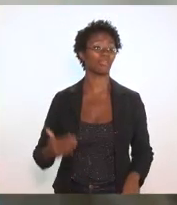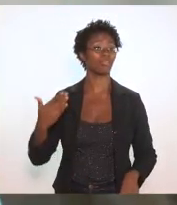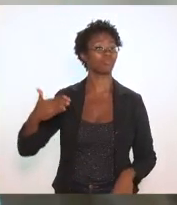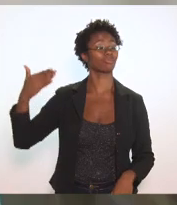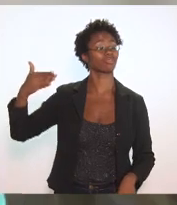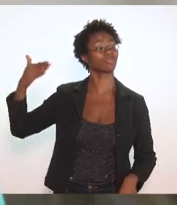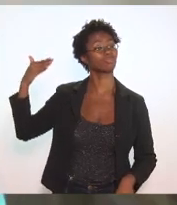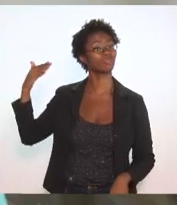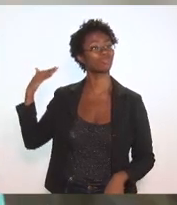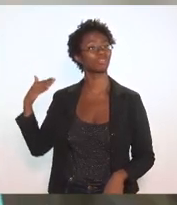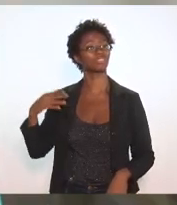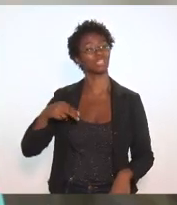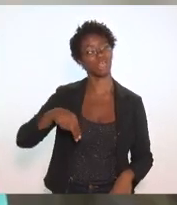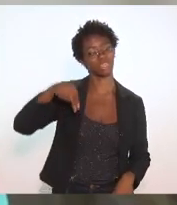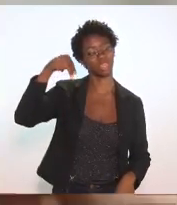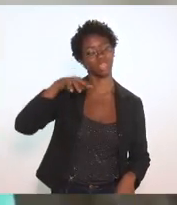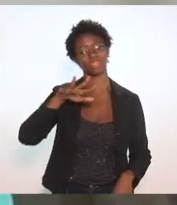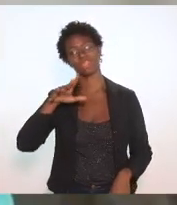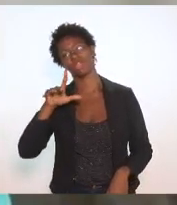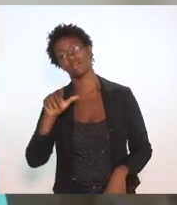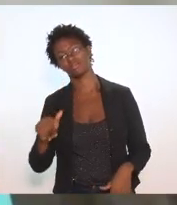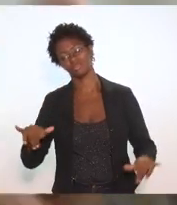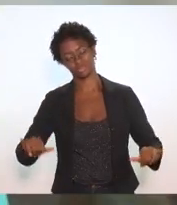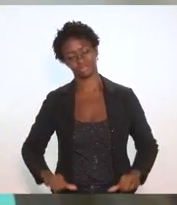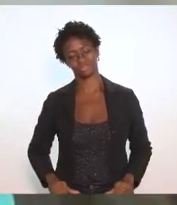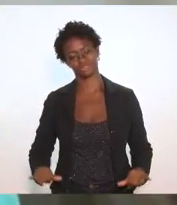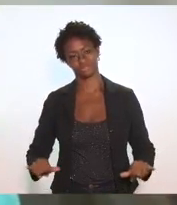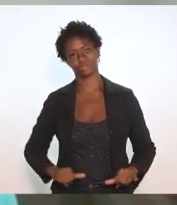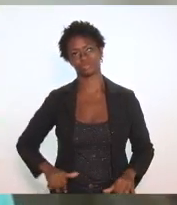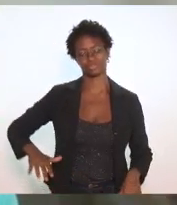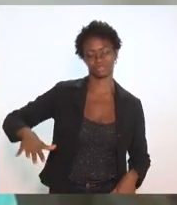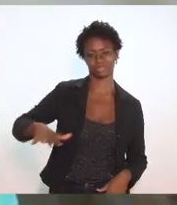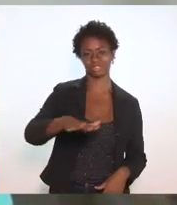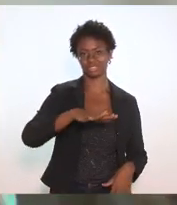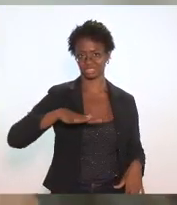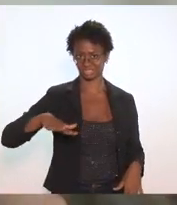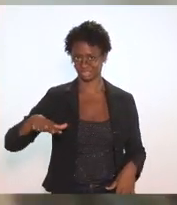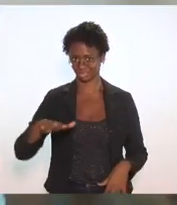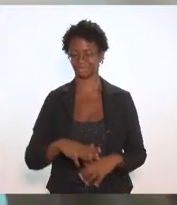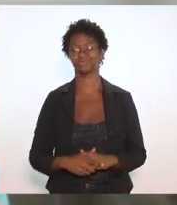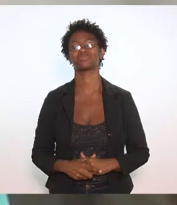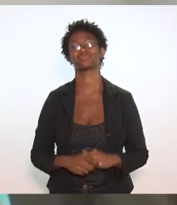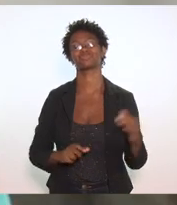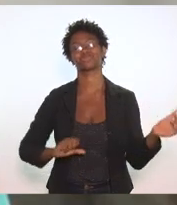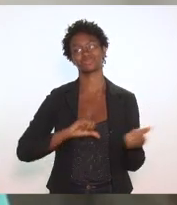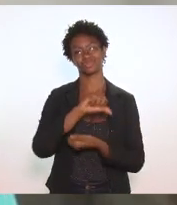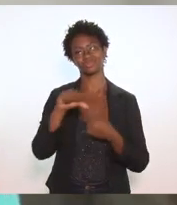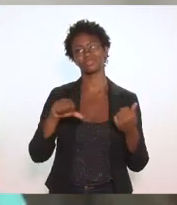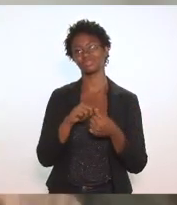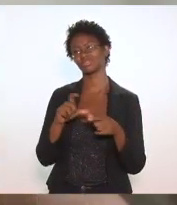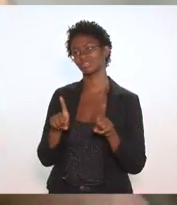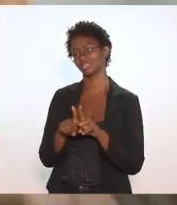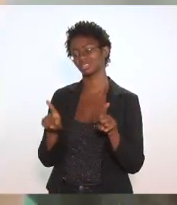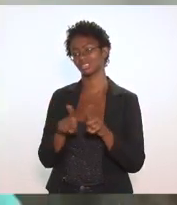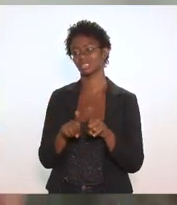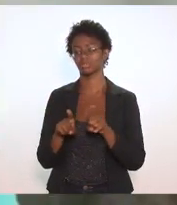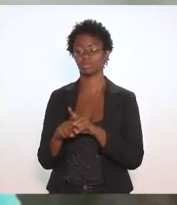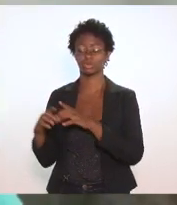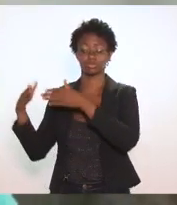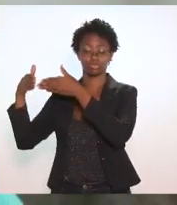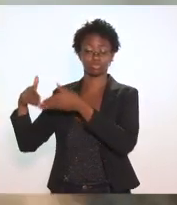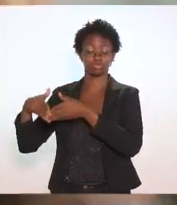que a nação africana sofreu nessas terras, mudando, inclusive, no tráfico do navio